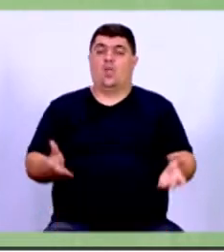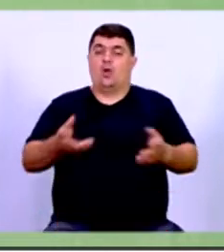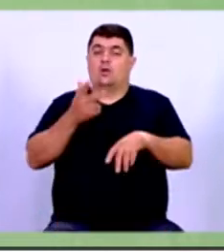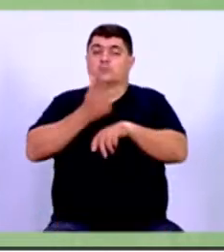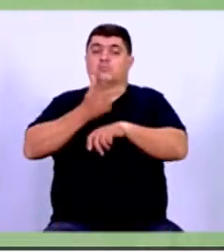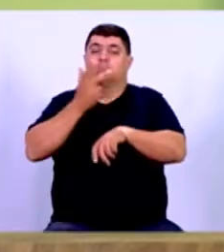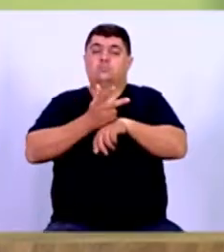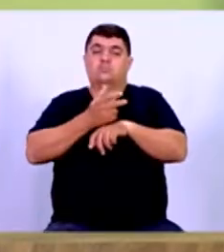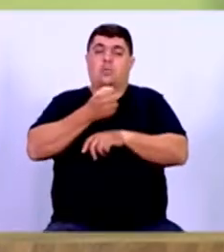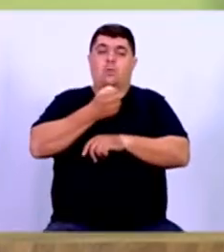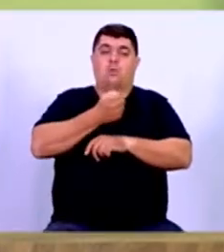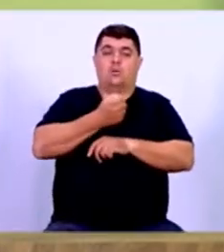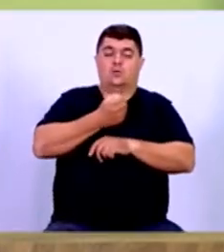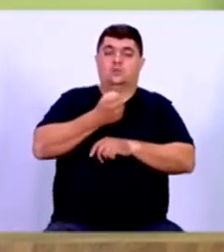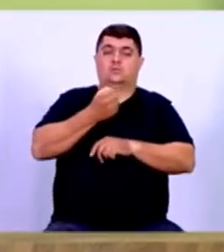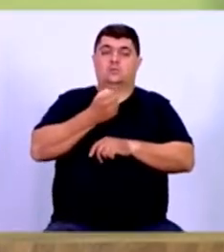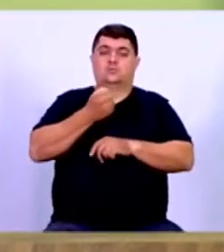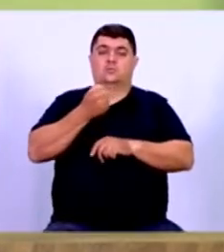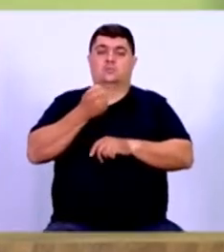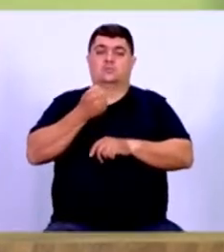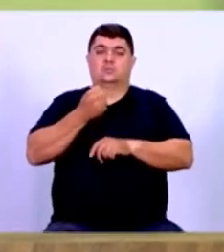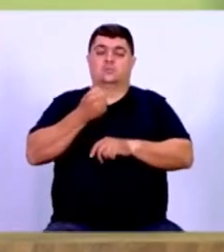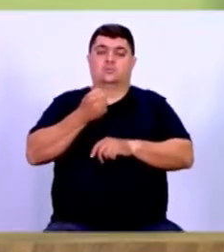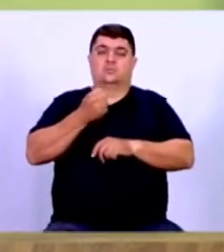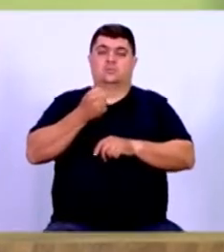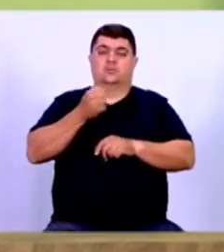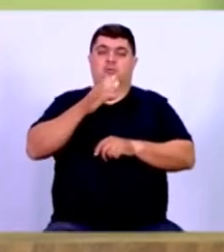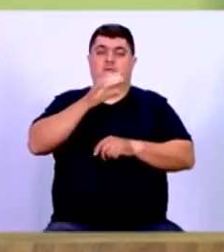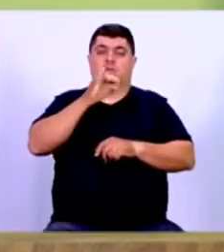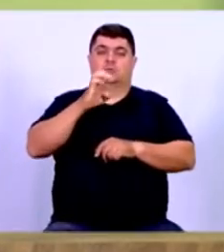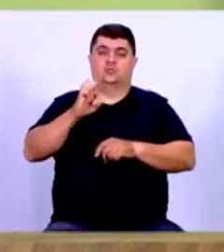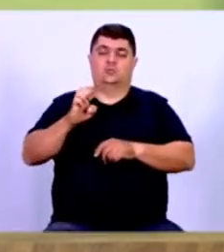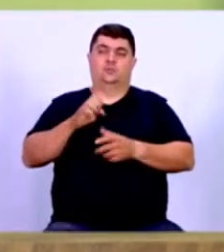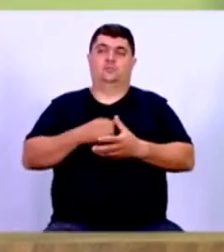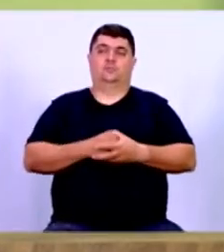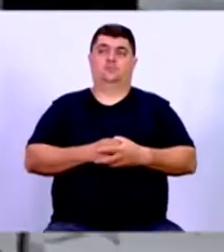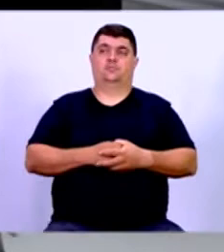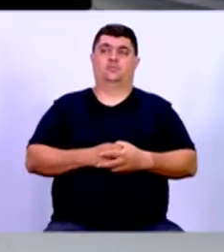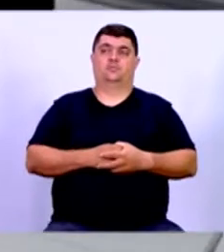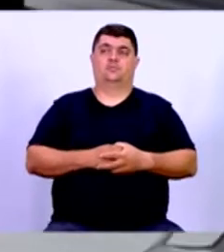uma entrevista, né, com os agentes de integração lá do CIE.